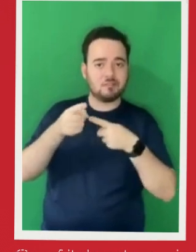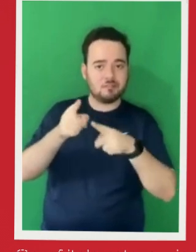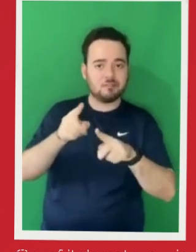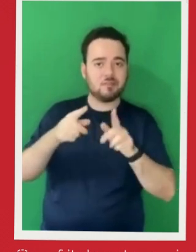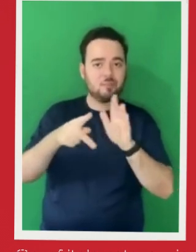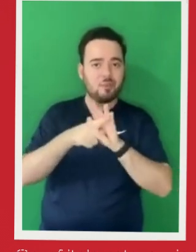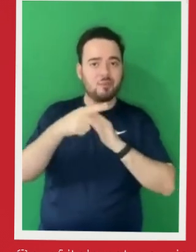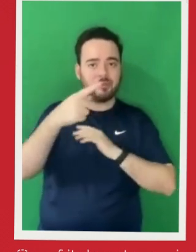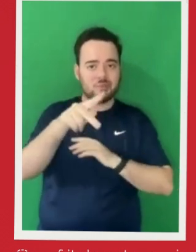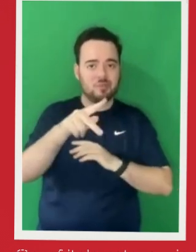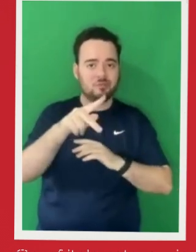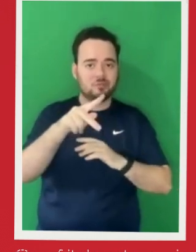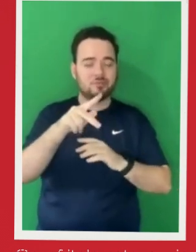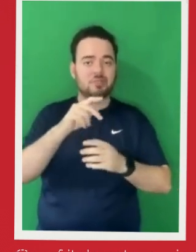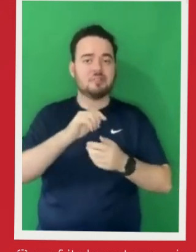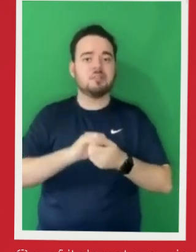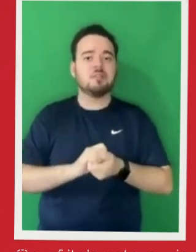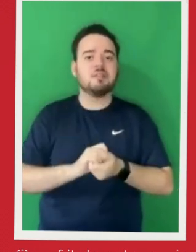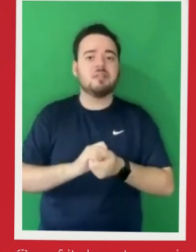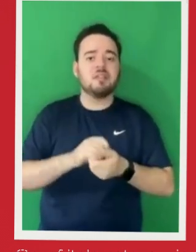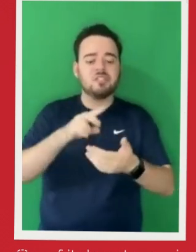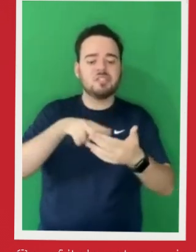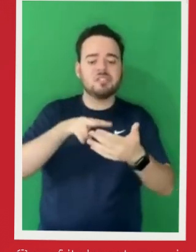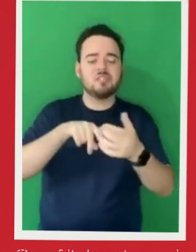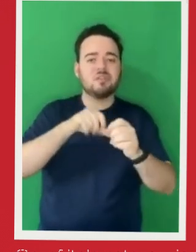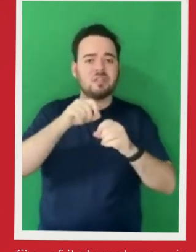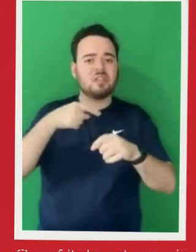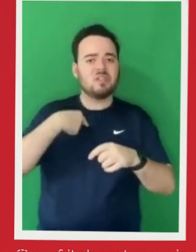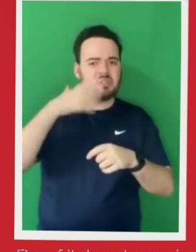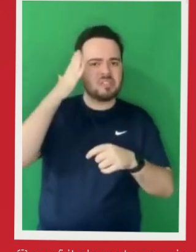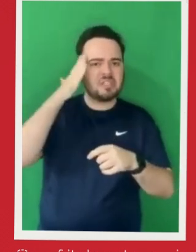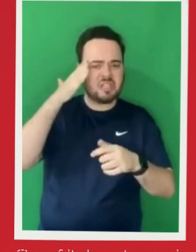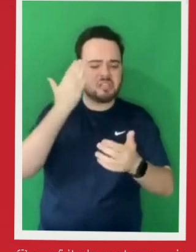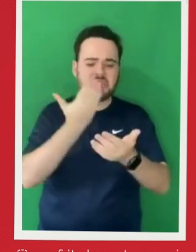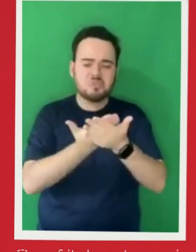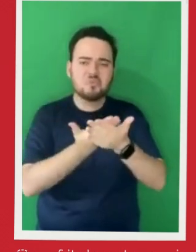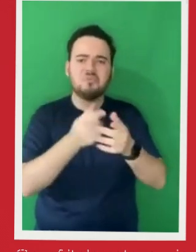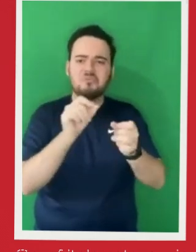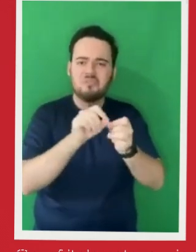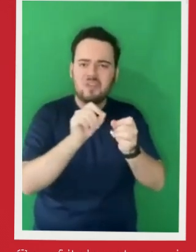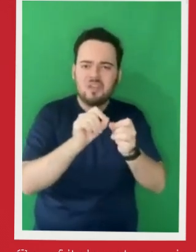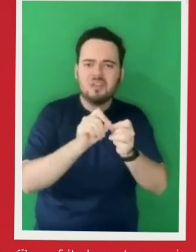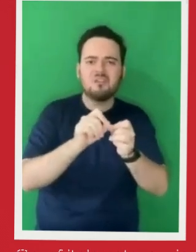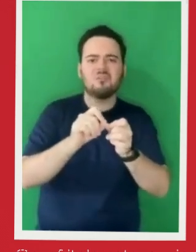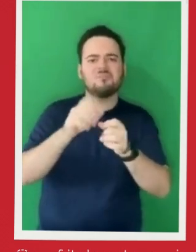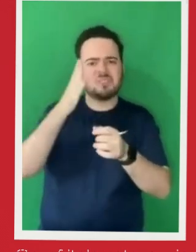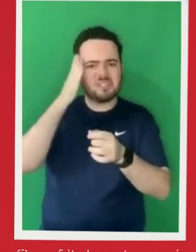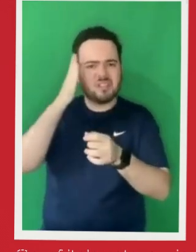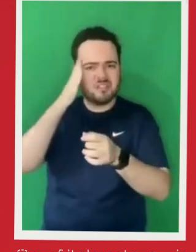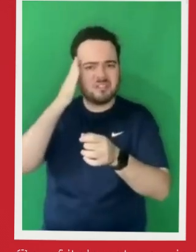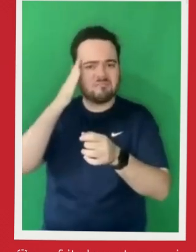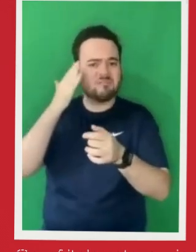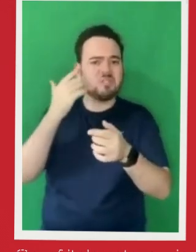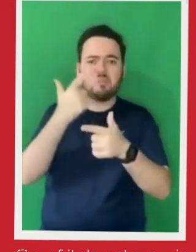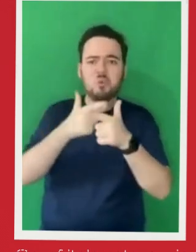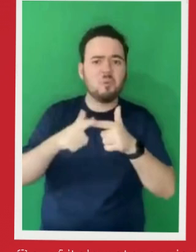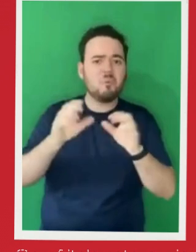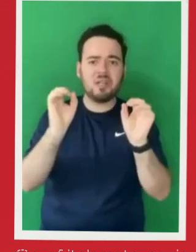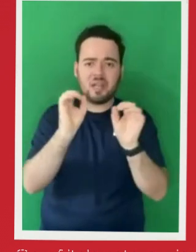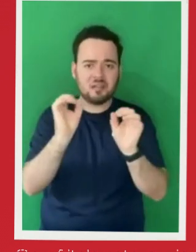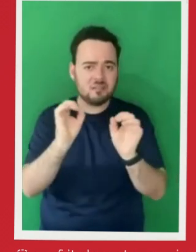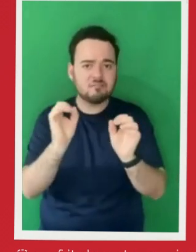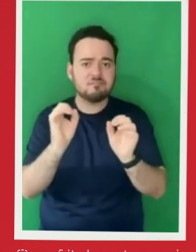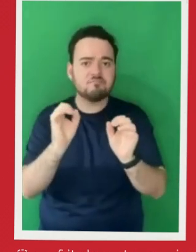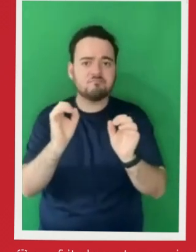lendo para quê? Eu tô lendo para acumular? Eu tô lendo para dizer que eu sei que tal estudo foi feito, tal estudo foi feito. Não tem problema nenhum